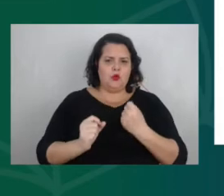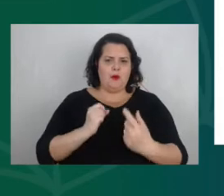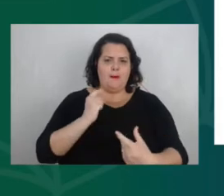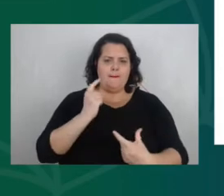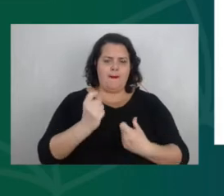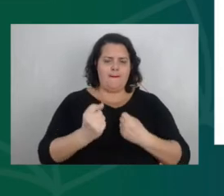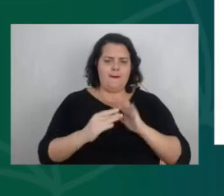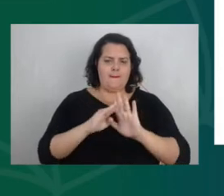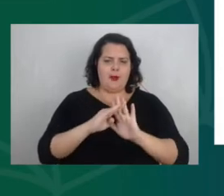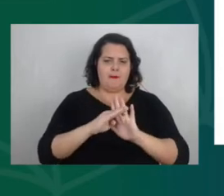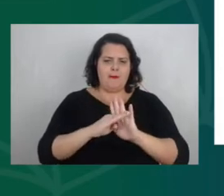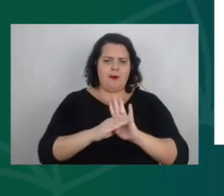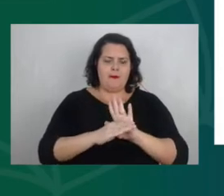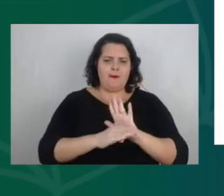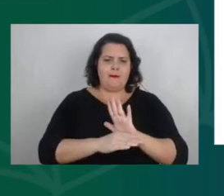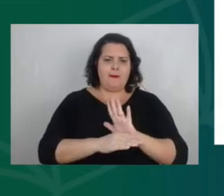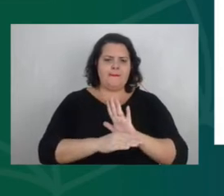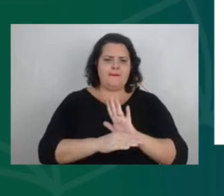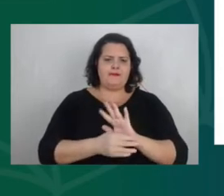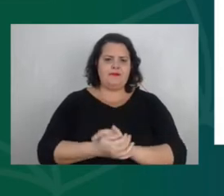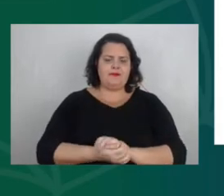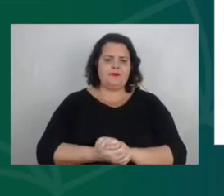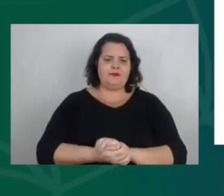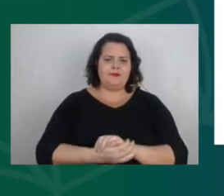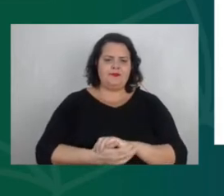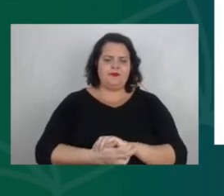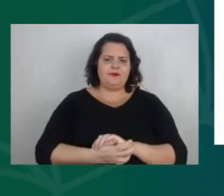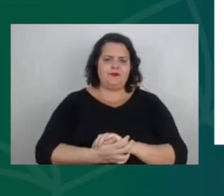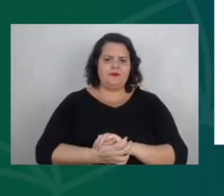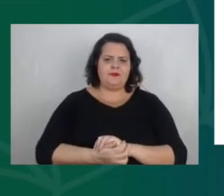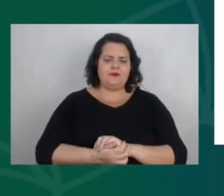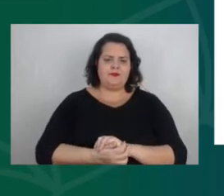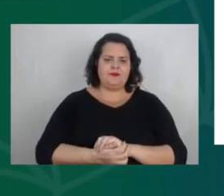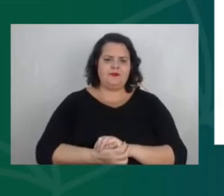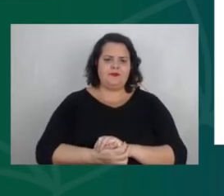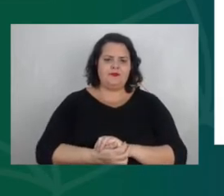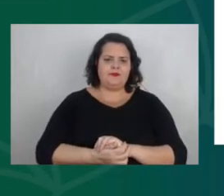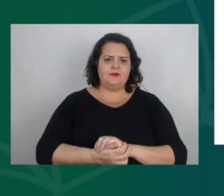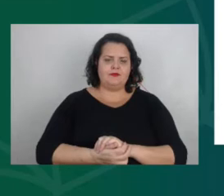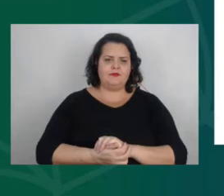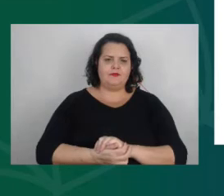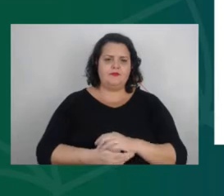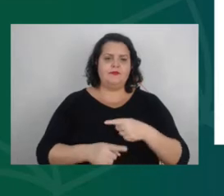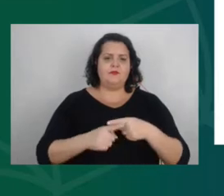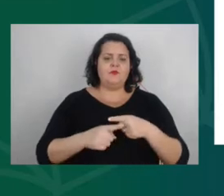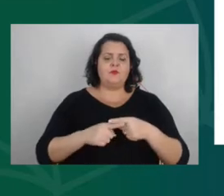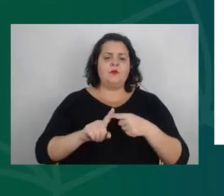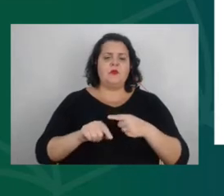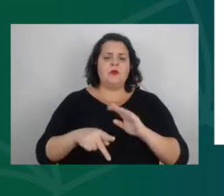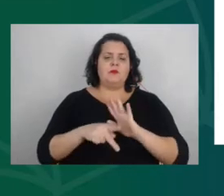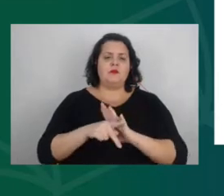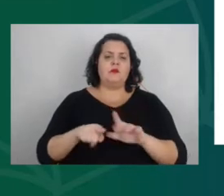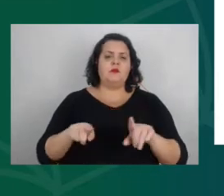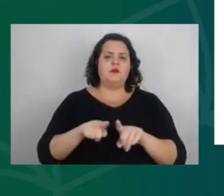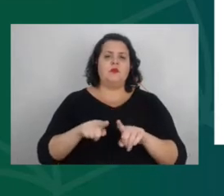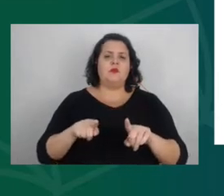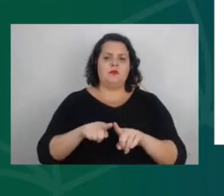detalhá-las, porque vai entrar na parte poluição ambiental e as